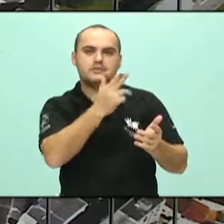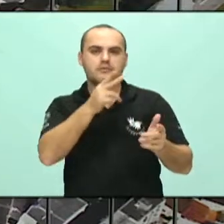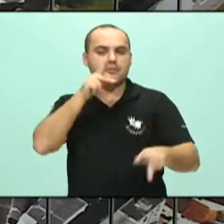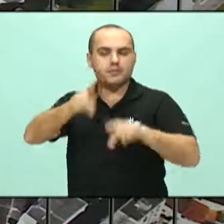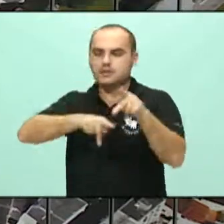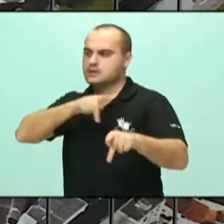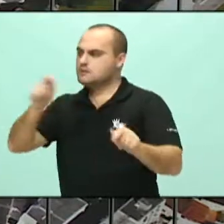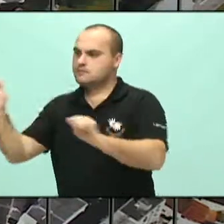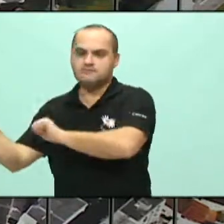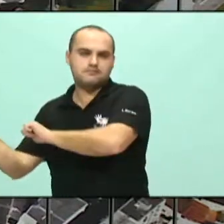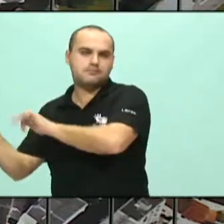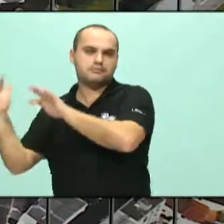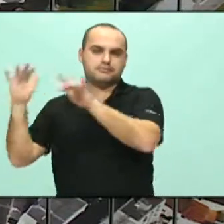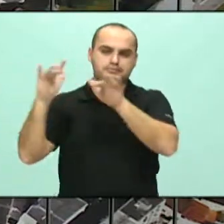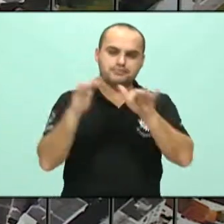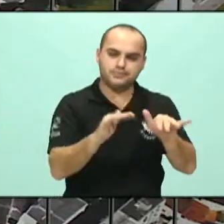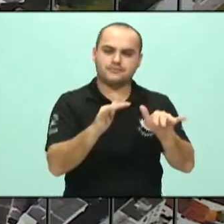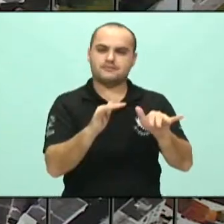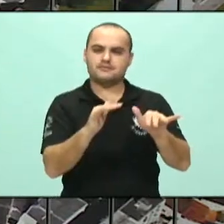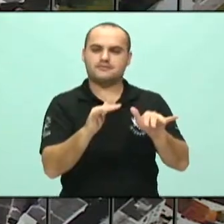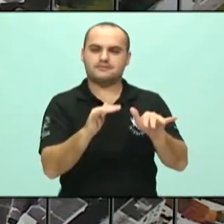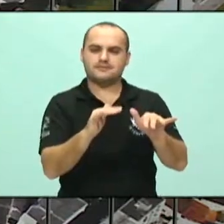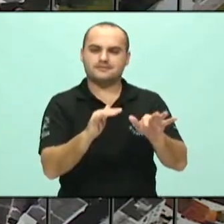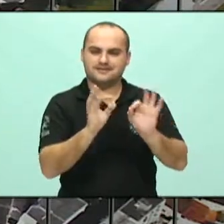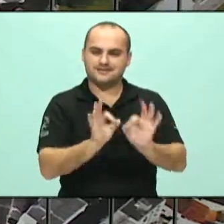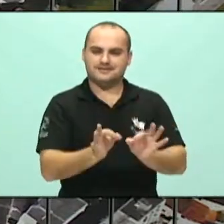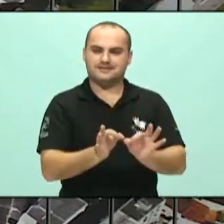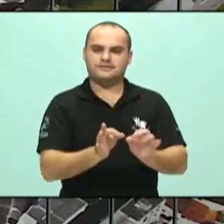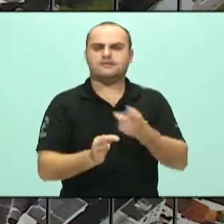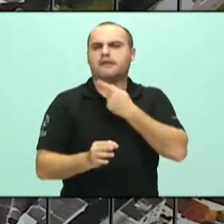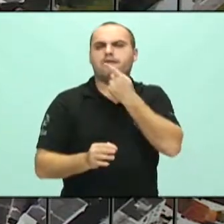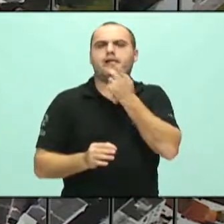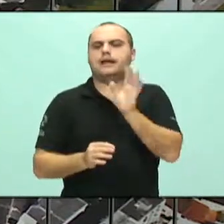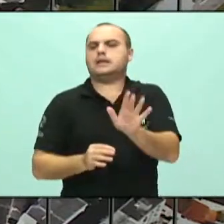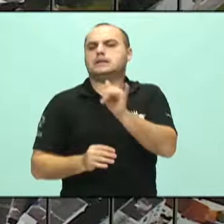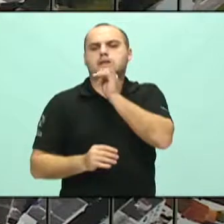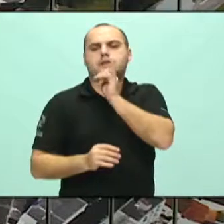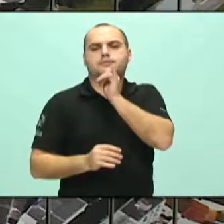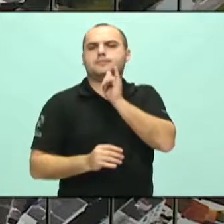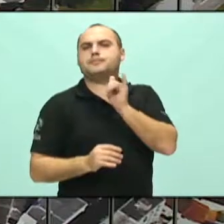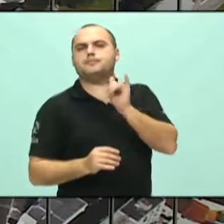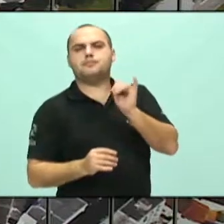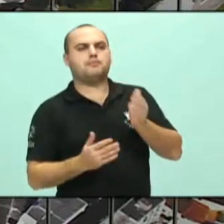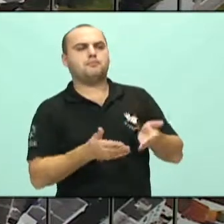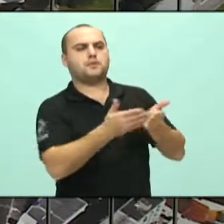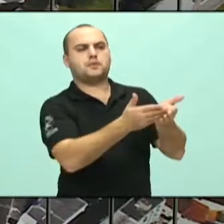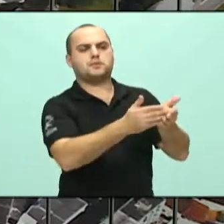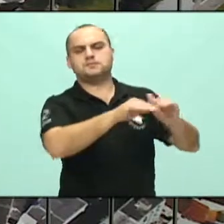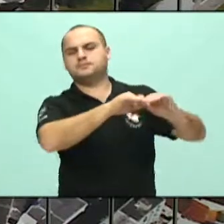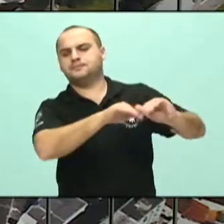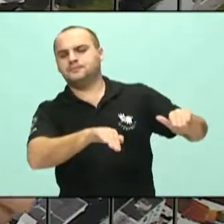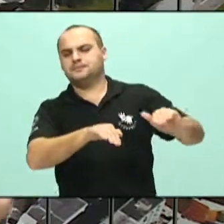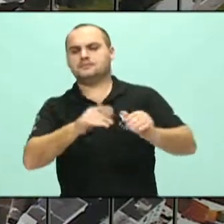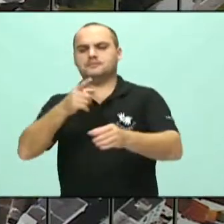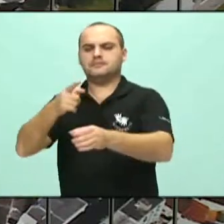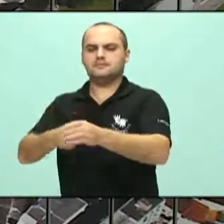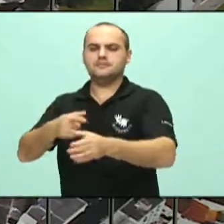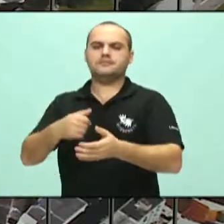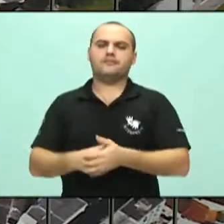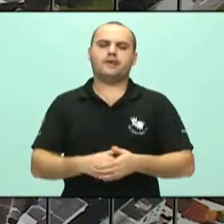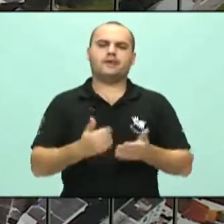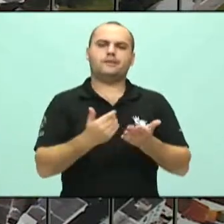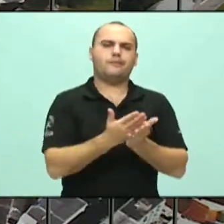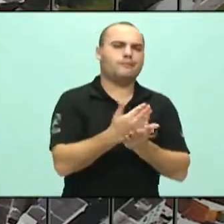e o crescimento da cidade. Quer dizer, não há como dissociar o porto da cidade. O porto incomoda, o caminhão